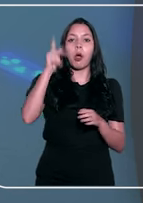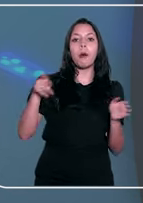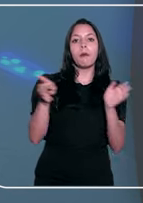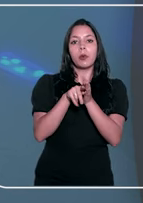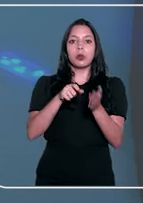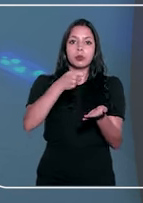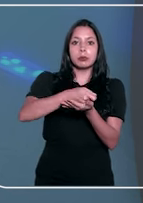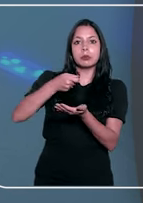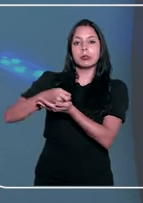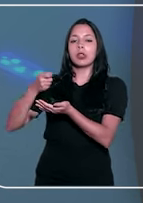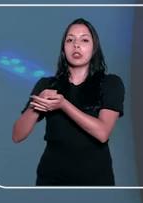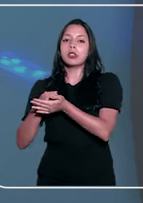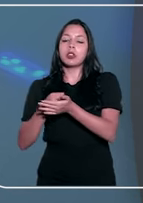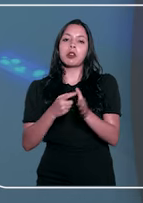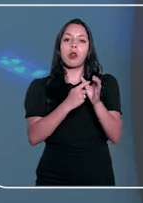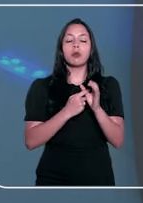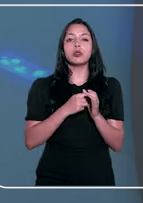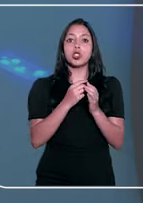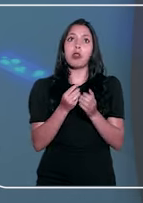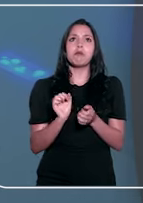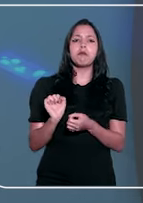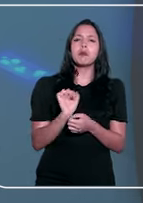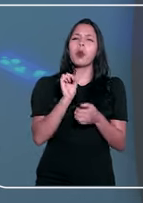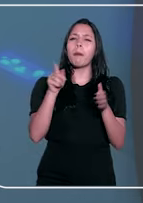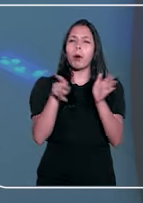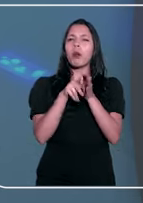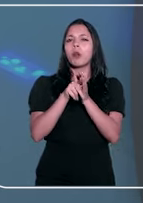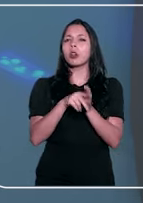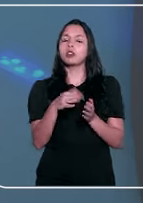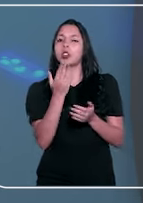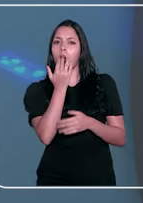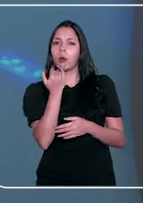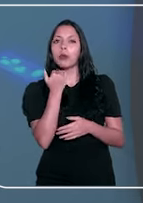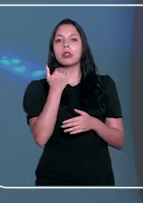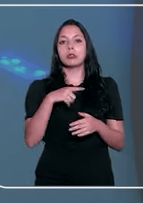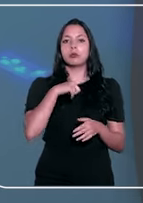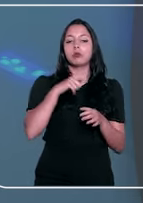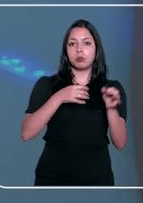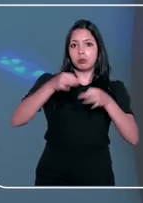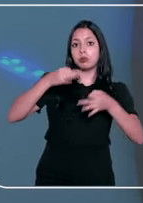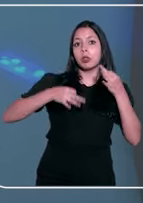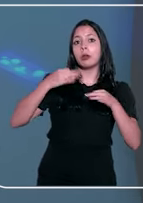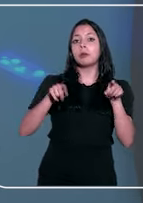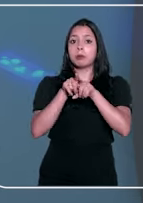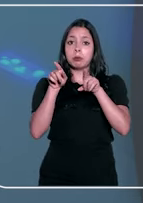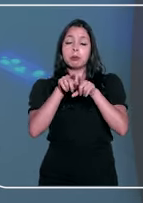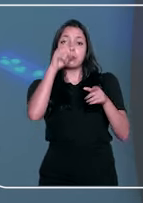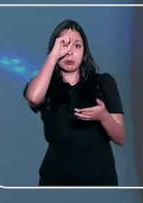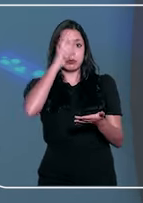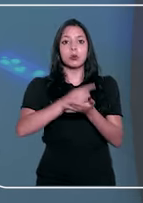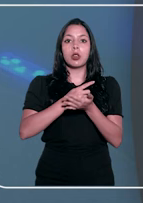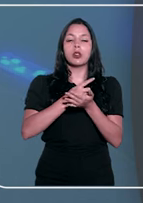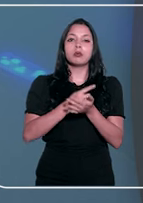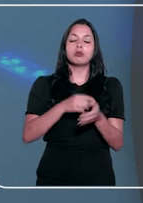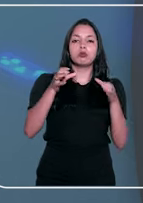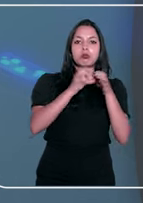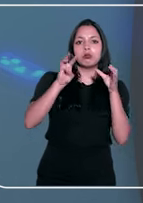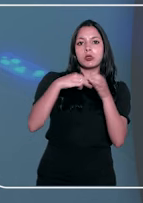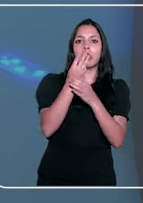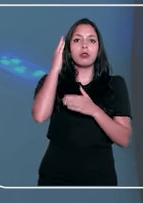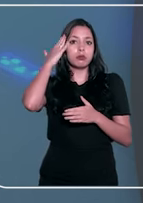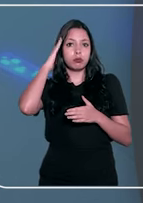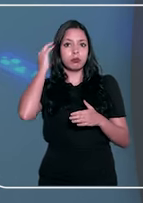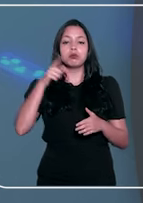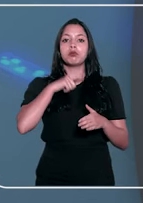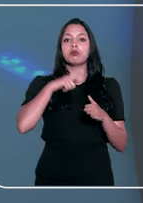pensão alimentícia fixada judicialmente. E em outra decisão, a terceira turma entendeu que a instituição financeira